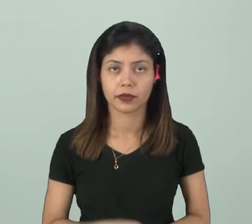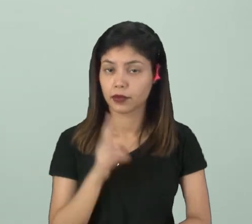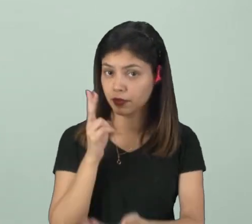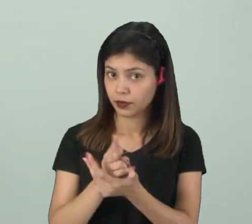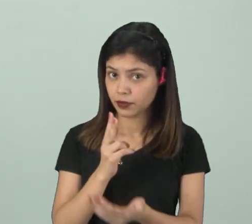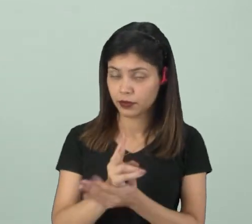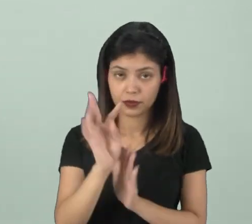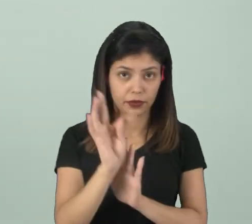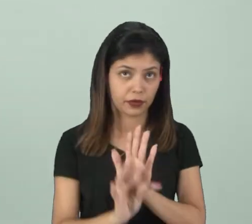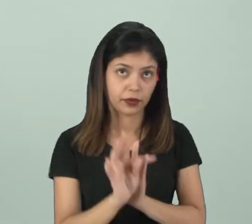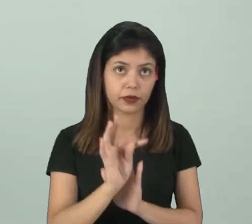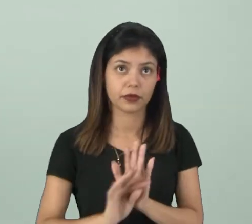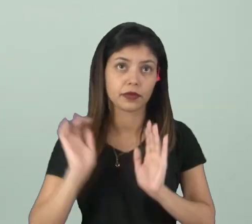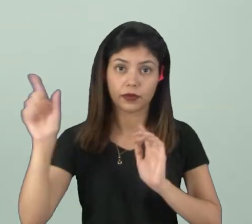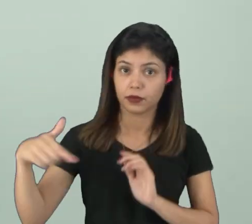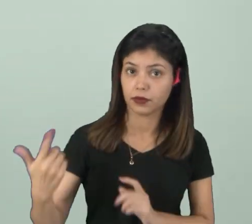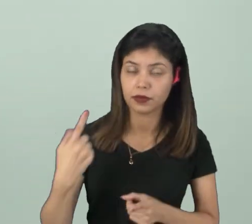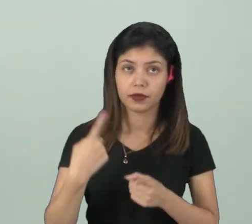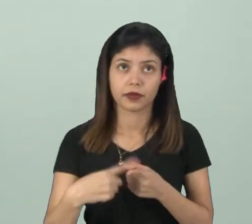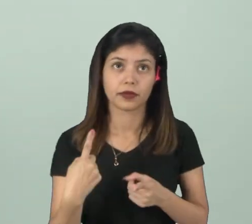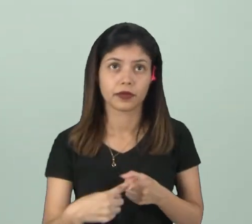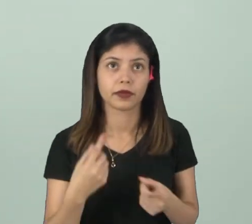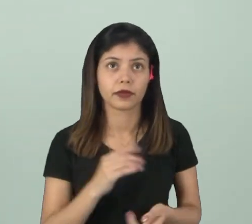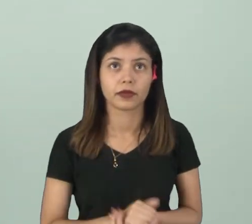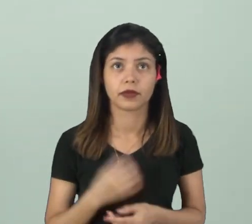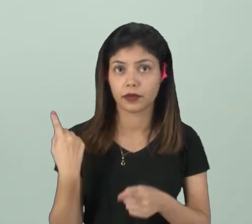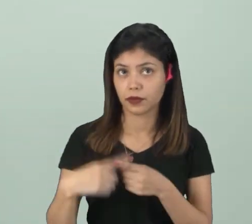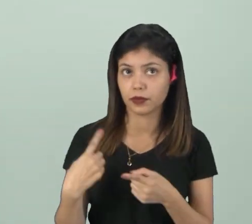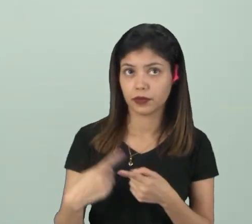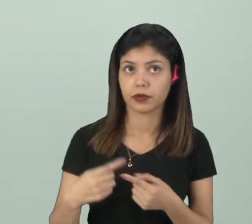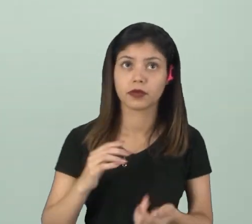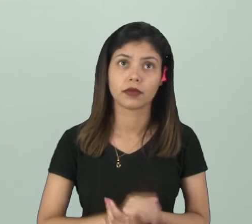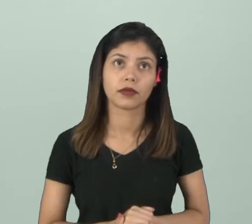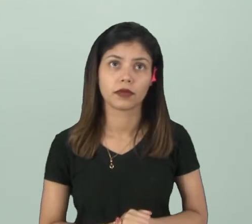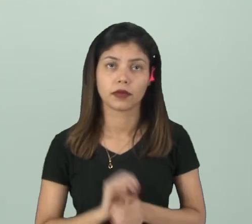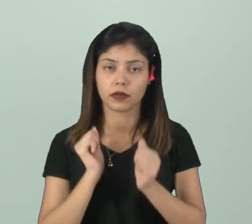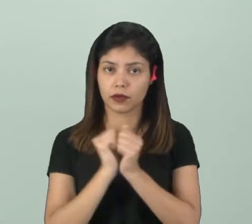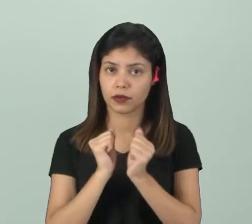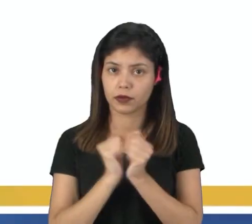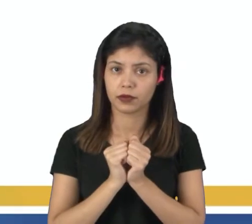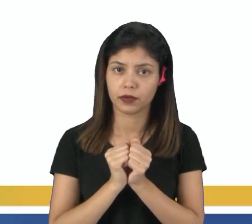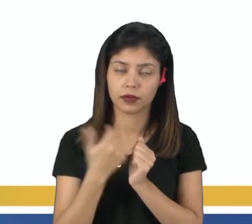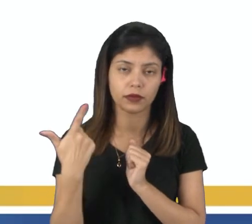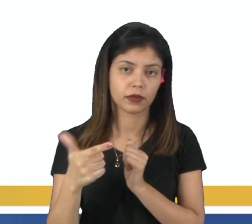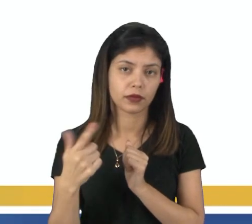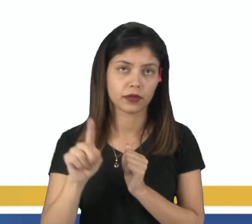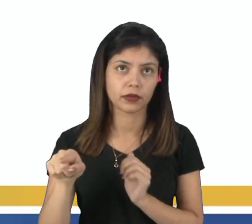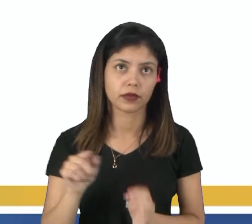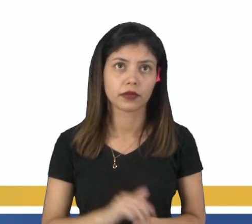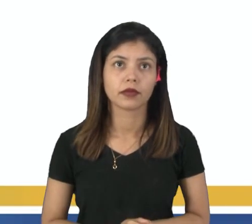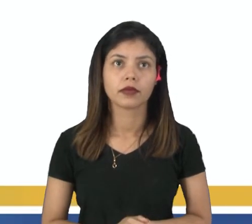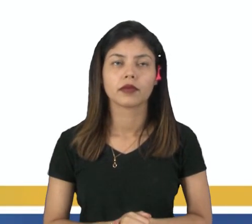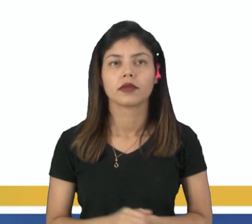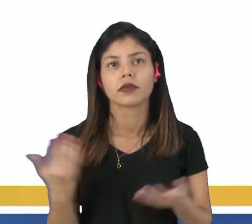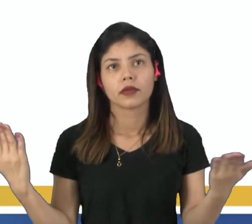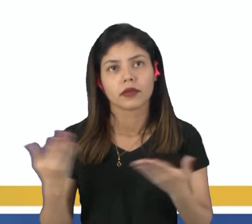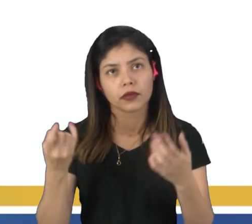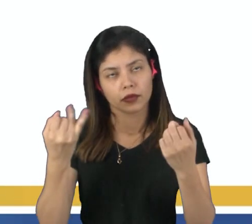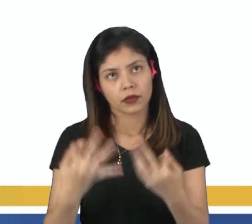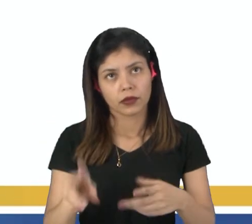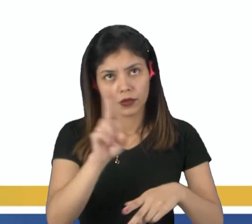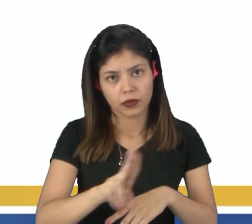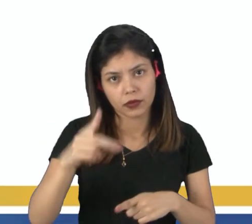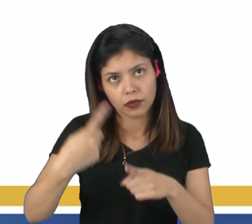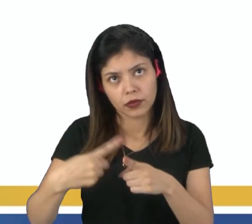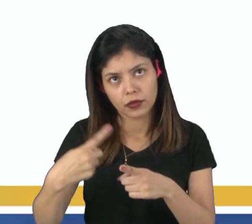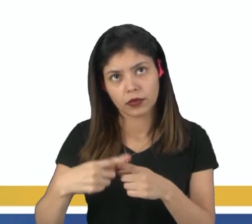mesmo texto, mas com outro porquê. O porquê junto e sem acento. Agora, vamos explicar